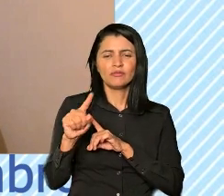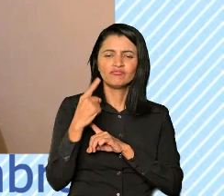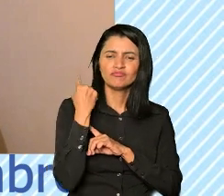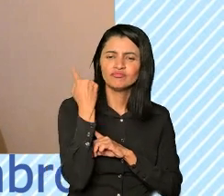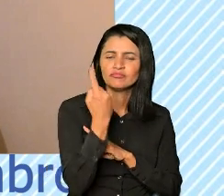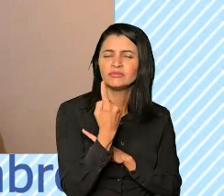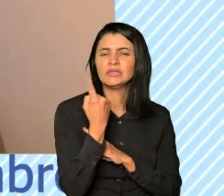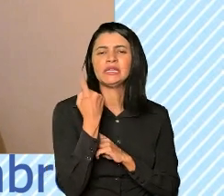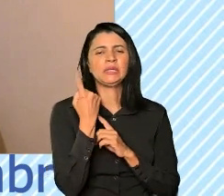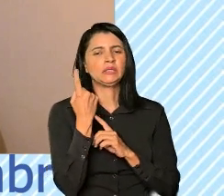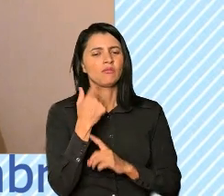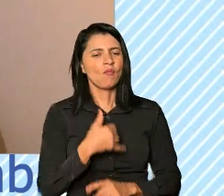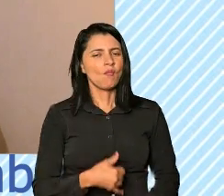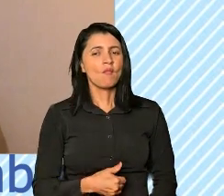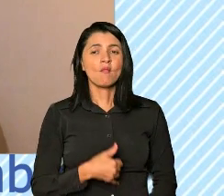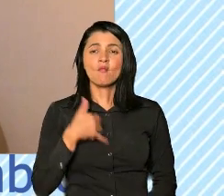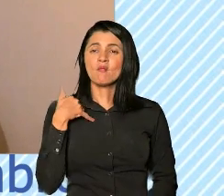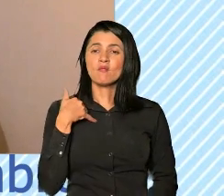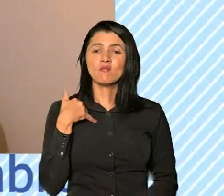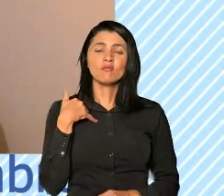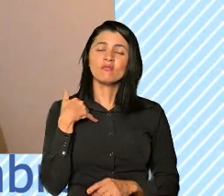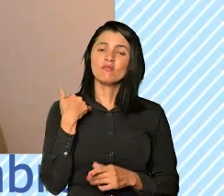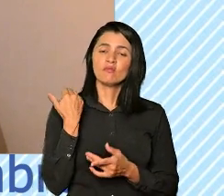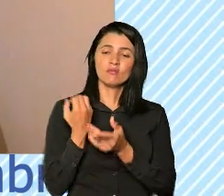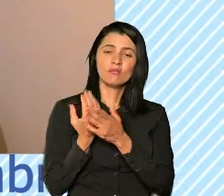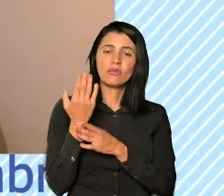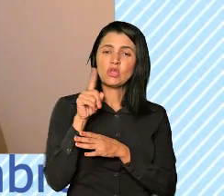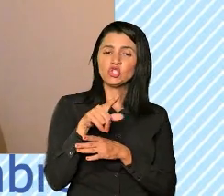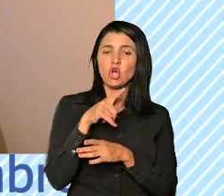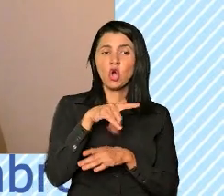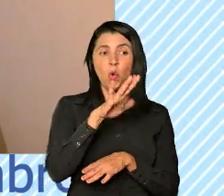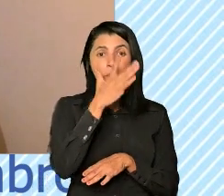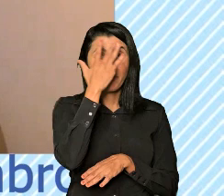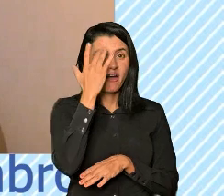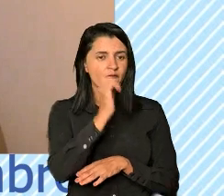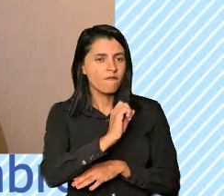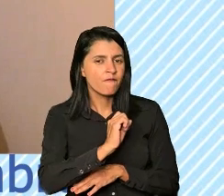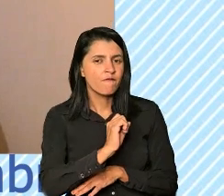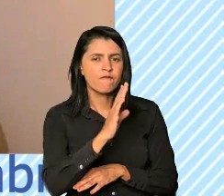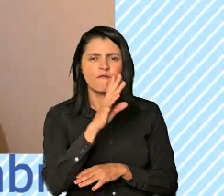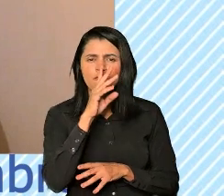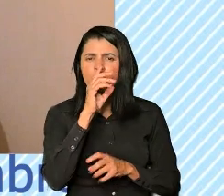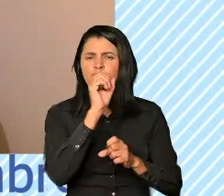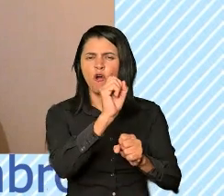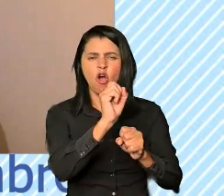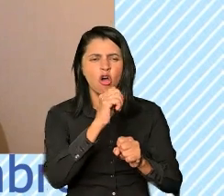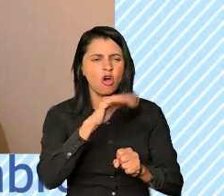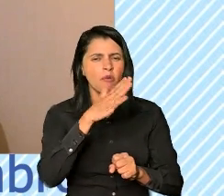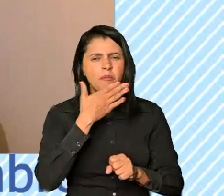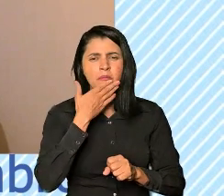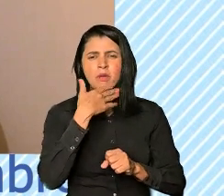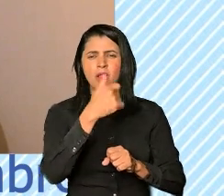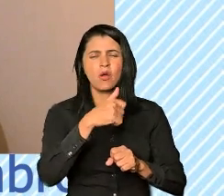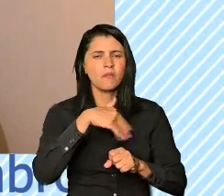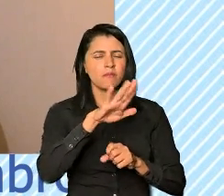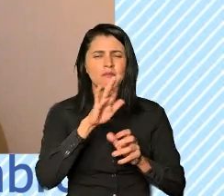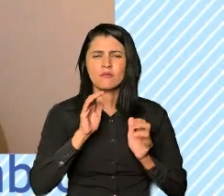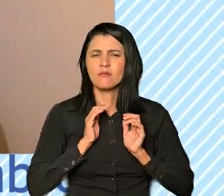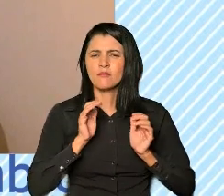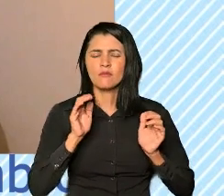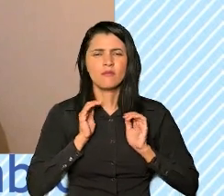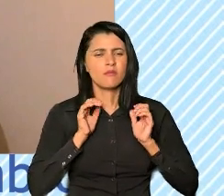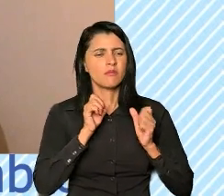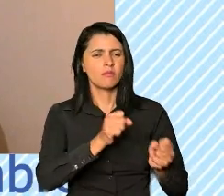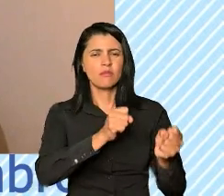individualismo, do egoísmo, consagra somente o mais forte, o melhor, o mais rico, o mais poderoso.